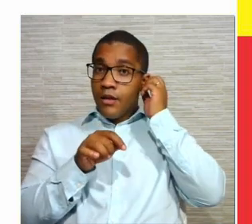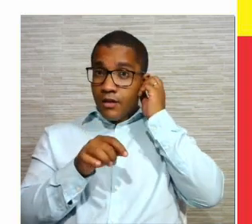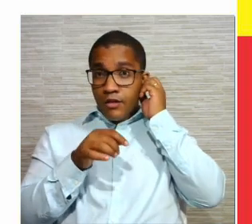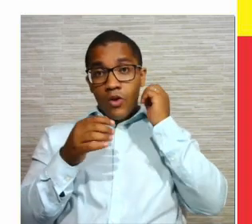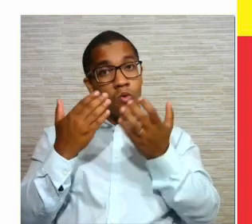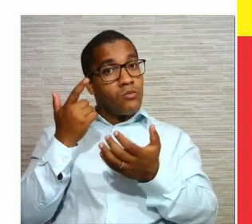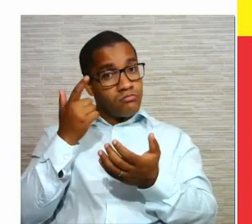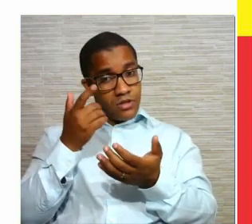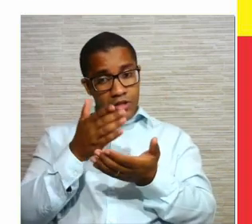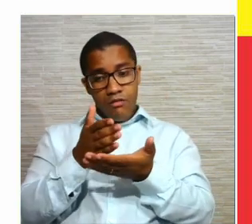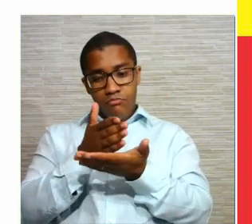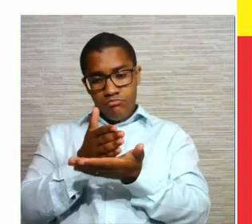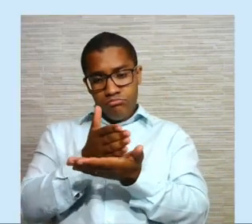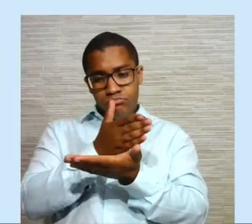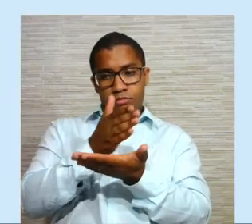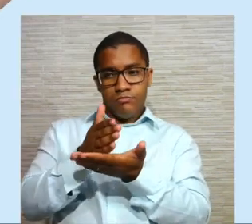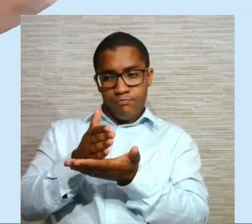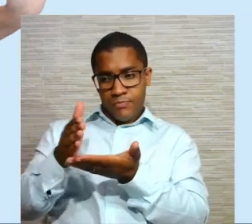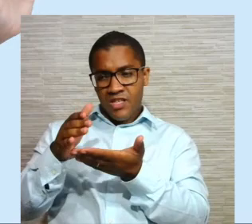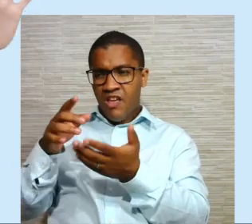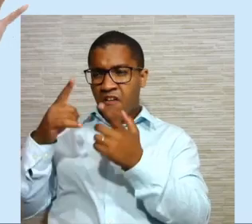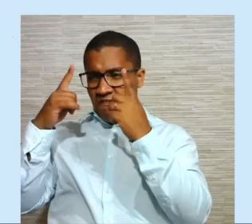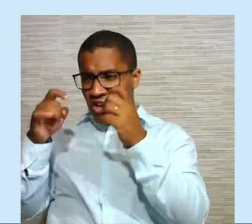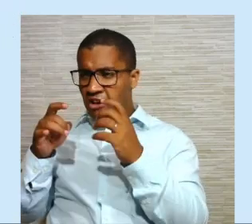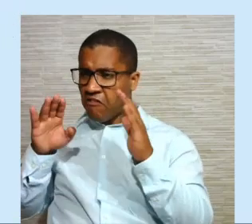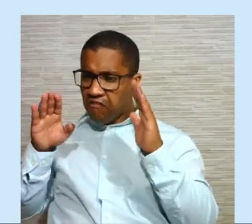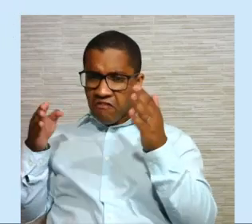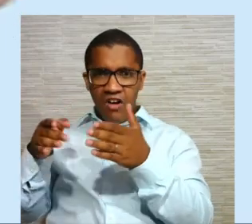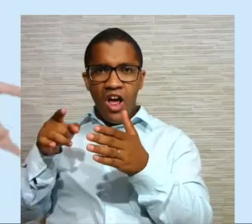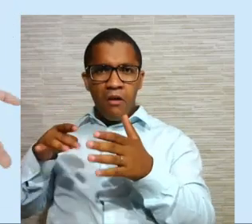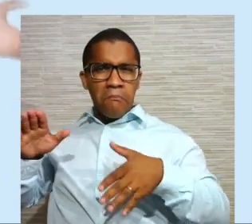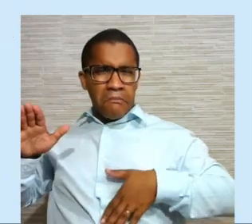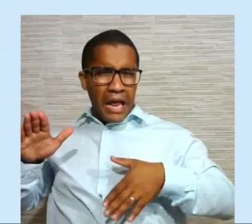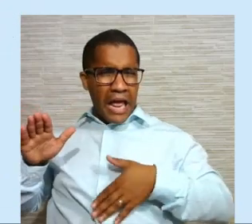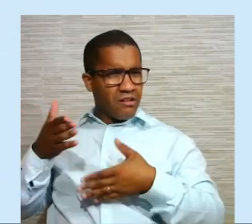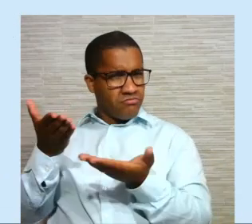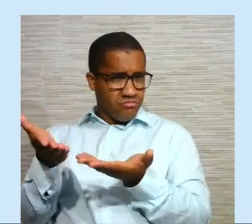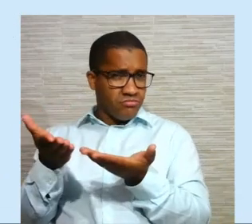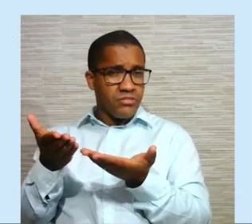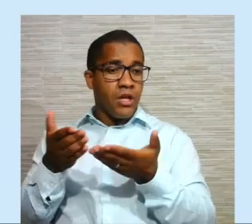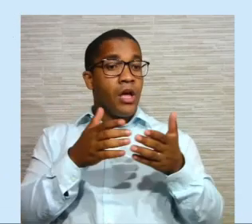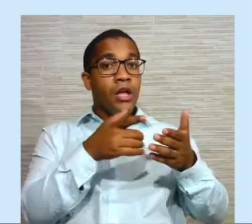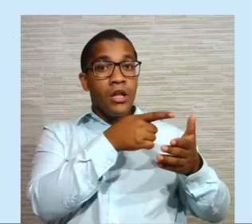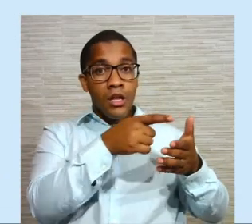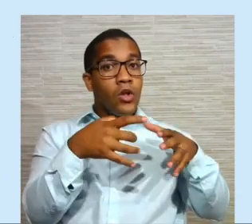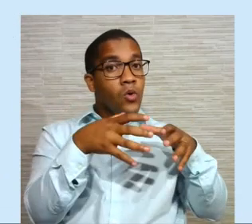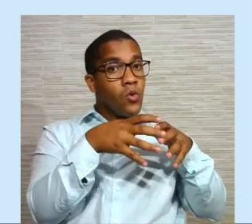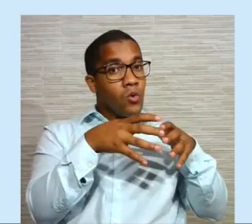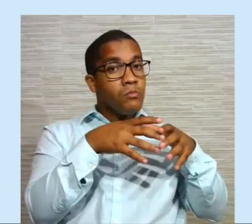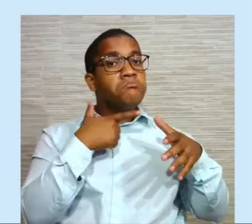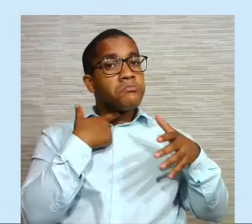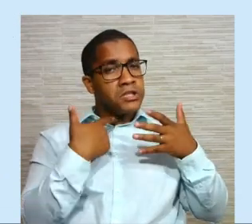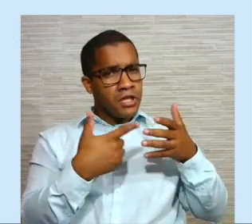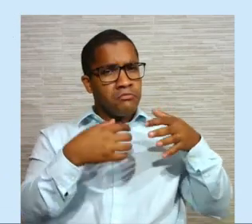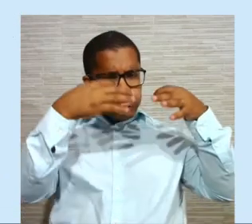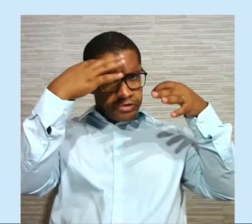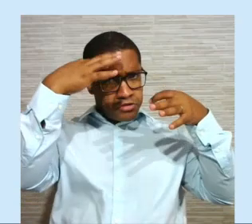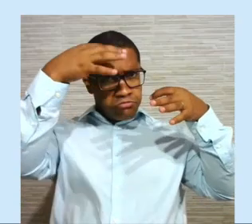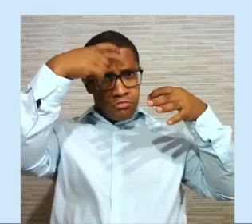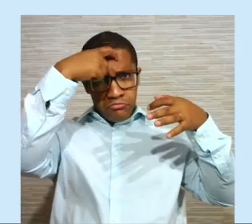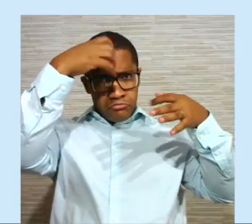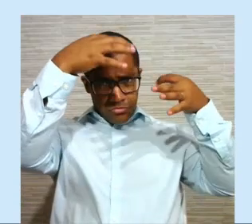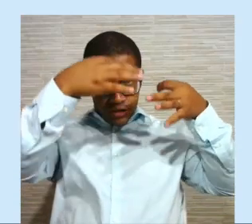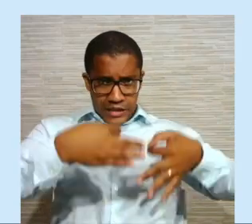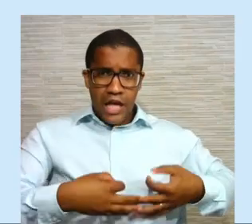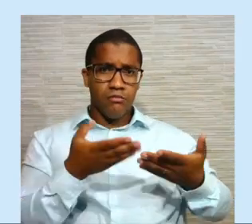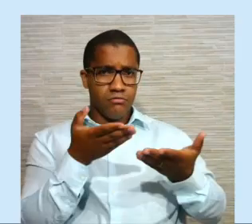o punk, essa divisão, né, os que só queriam a violência, só queriam a baderna, e os que queriam realmente fazer um movimento consciente,